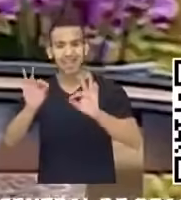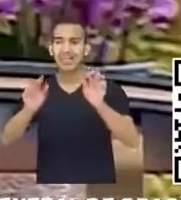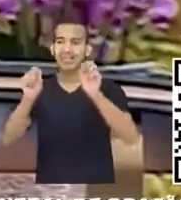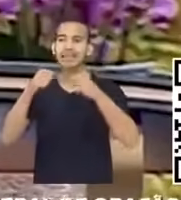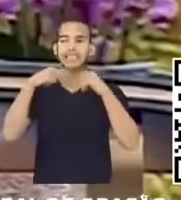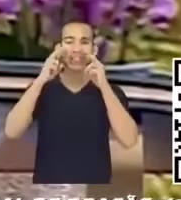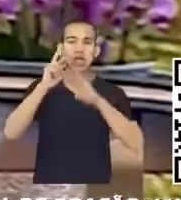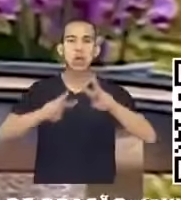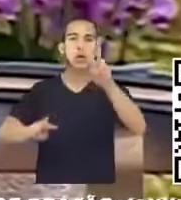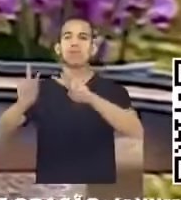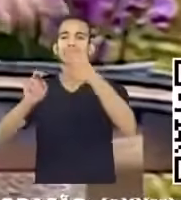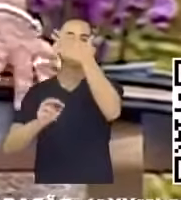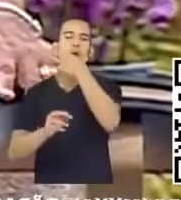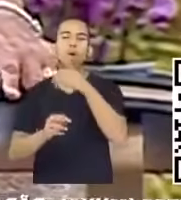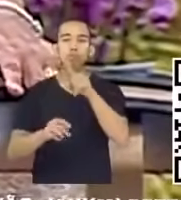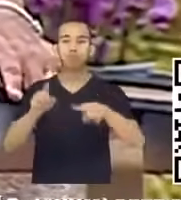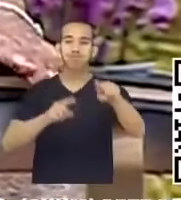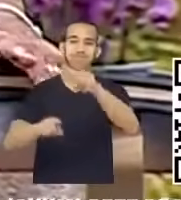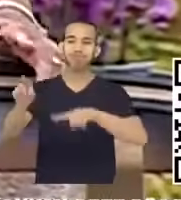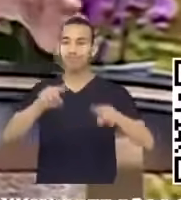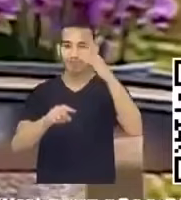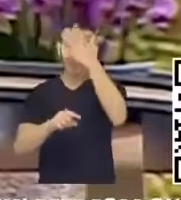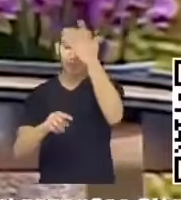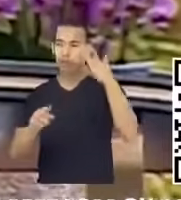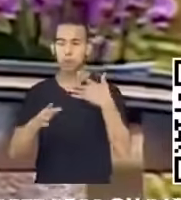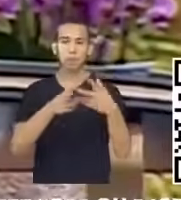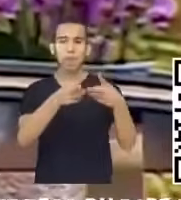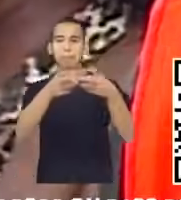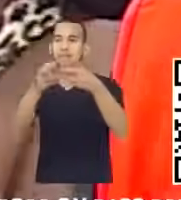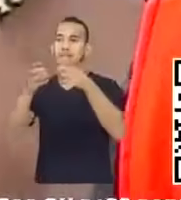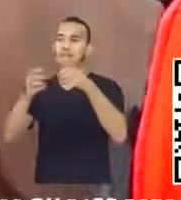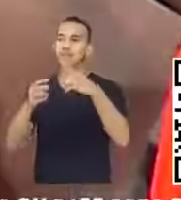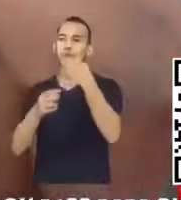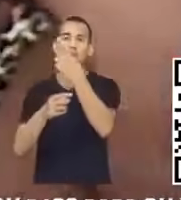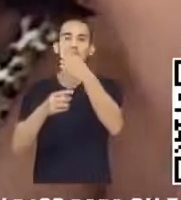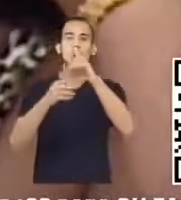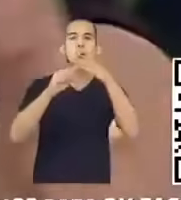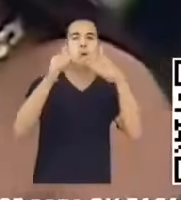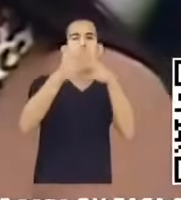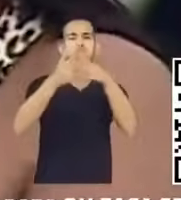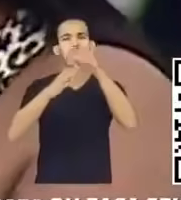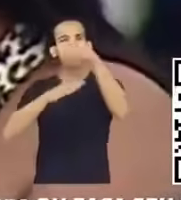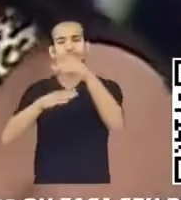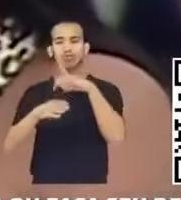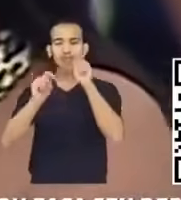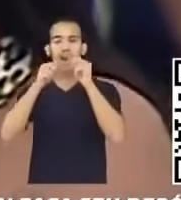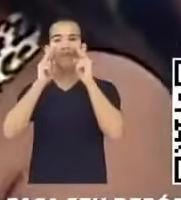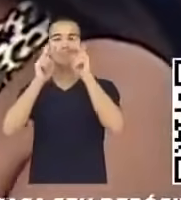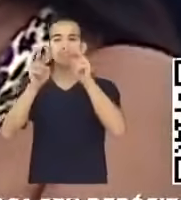eu consigo ver o seu rosto Você já percebeu hoje eu consigo ver quem tá no último banco lá o rosto de quem tá no último banco lá